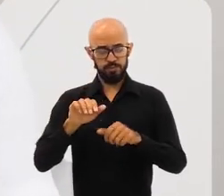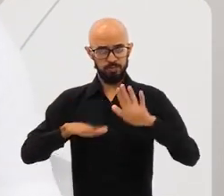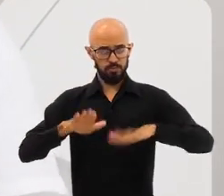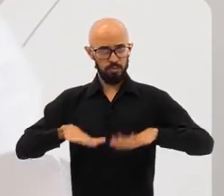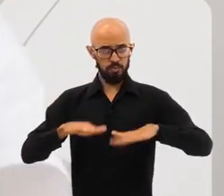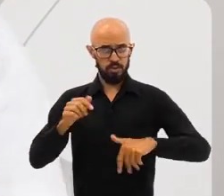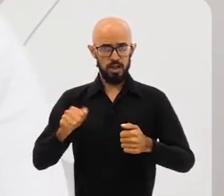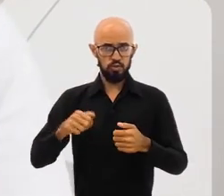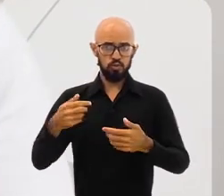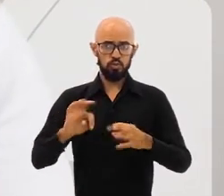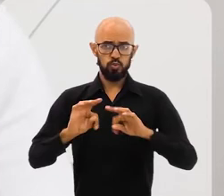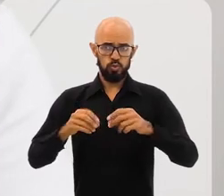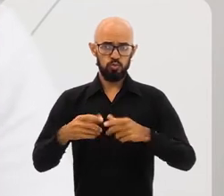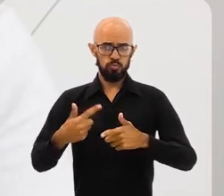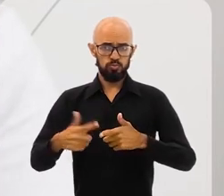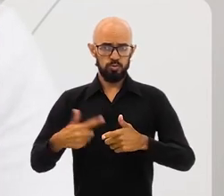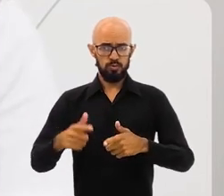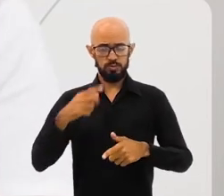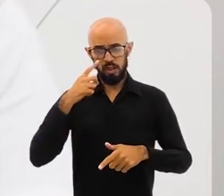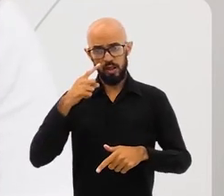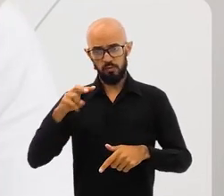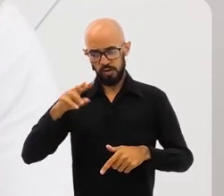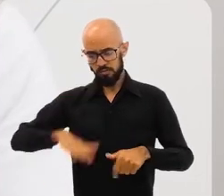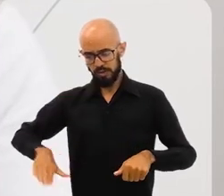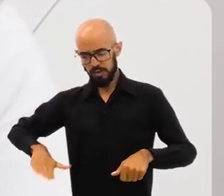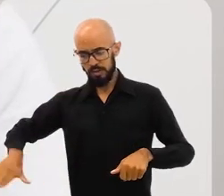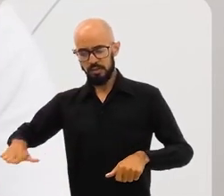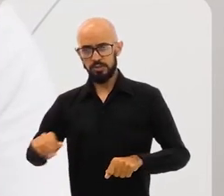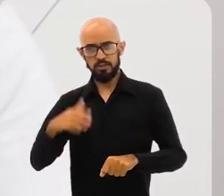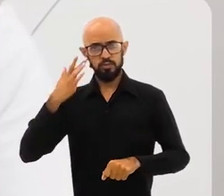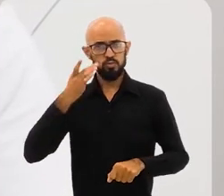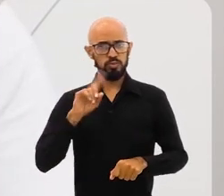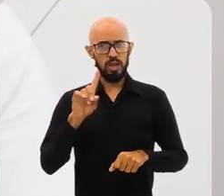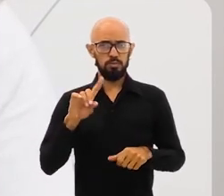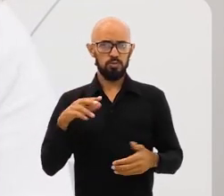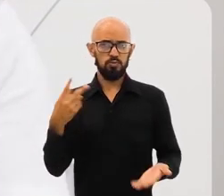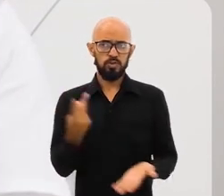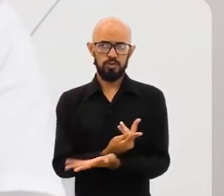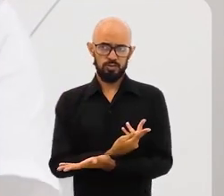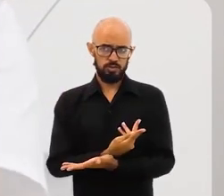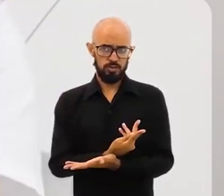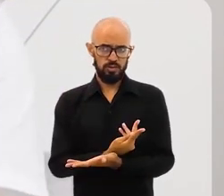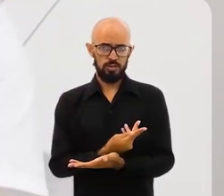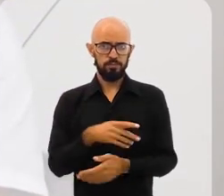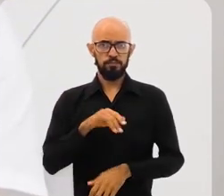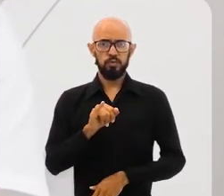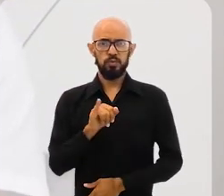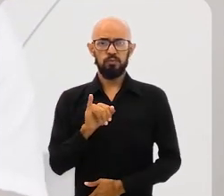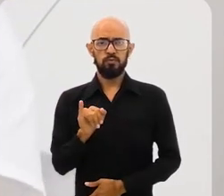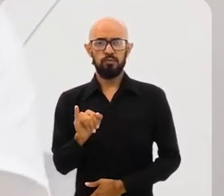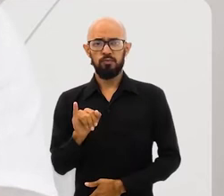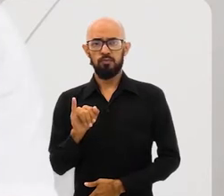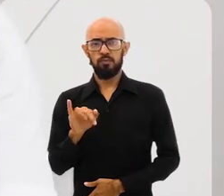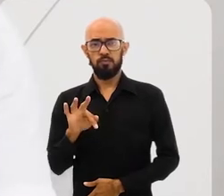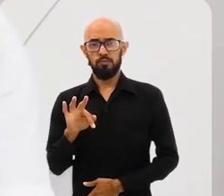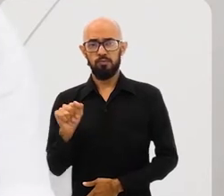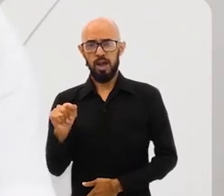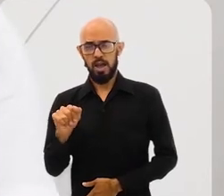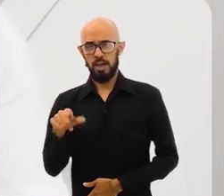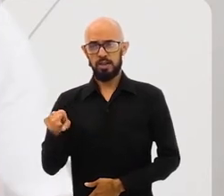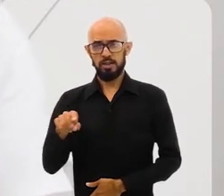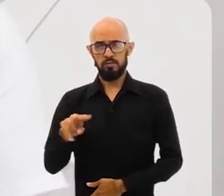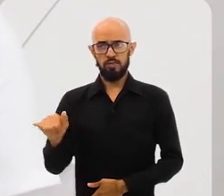nossa caminhada a gente tá falando da criança que tá nascendo a gente não sabe o que que vai ser dessa criança então me fale em e essa criança para